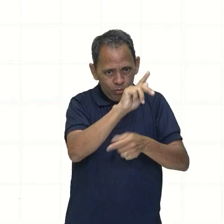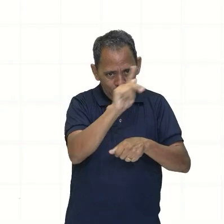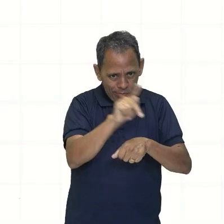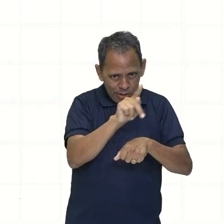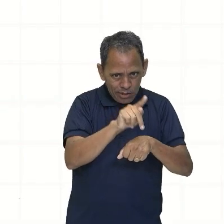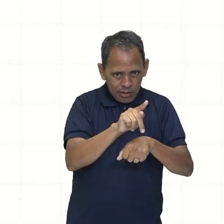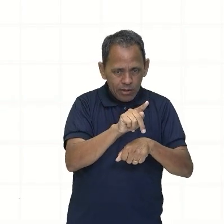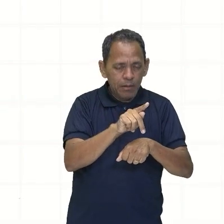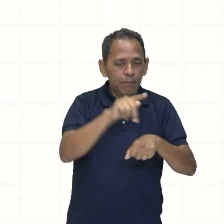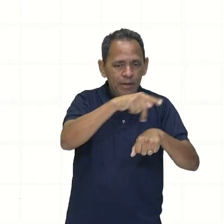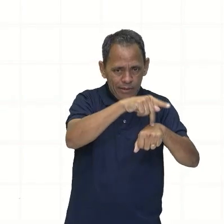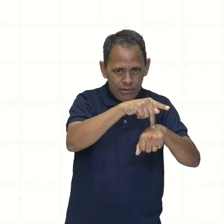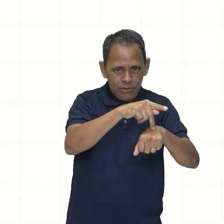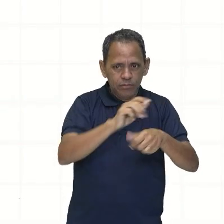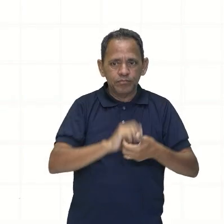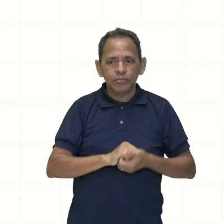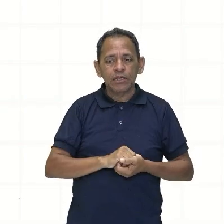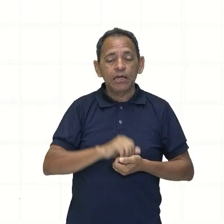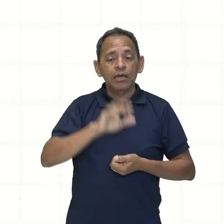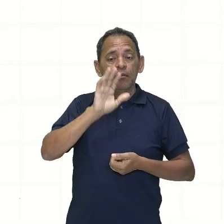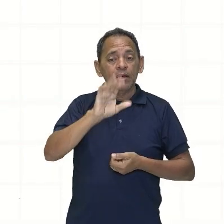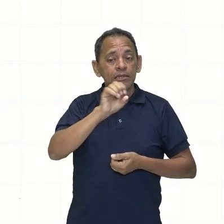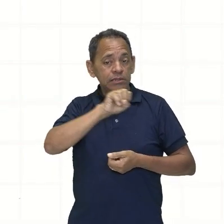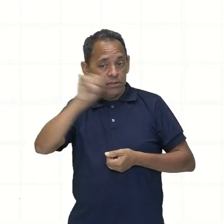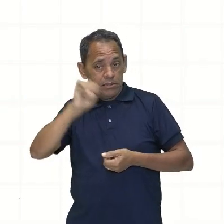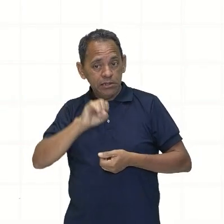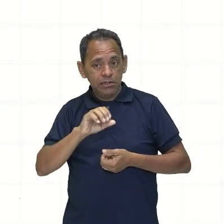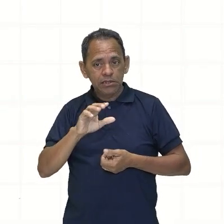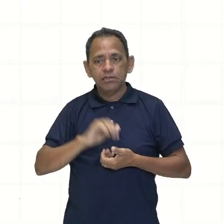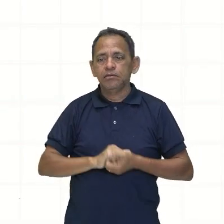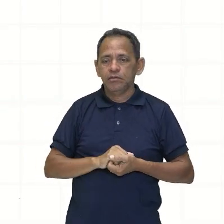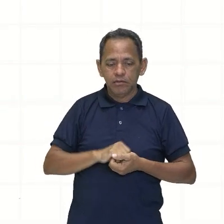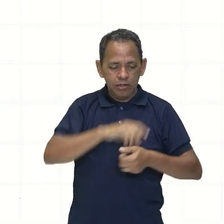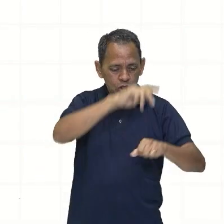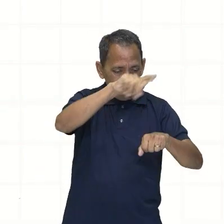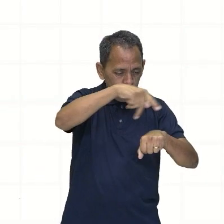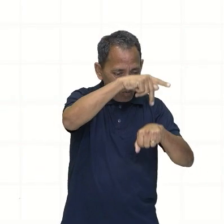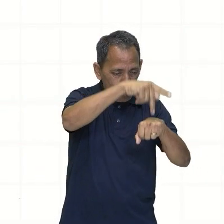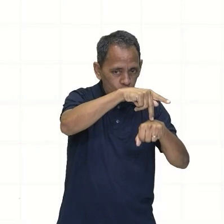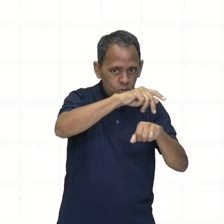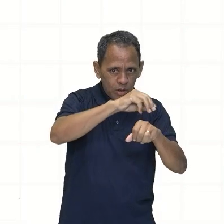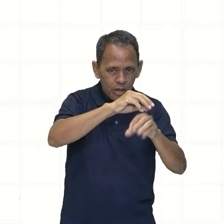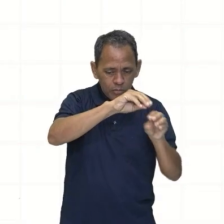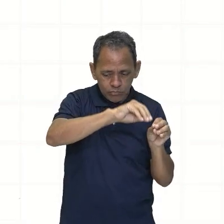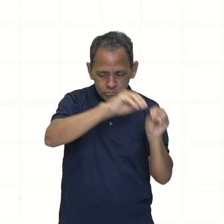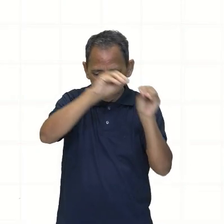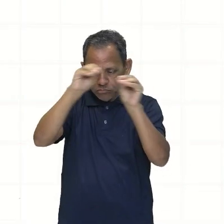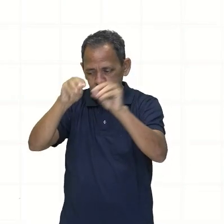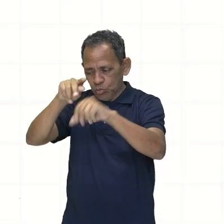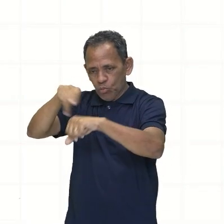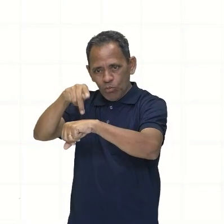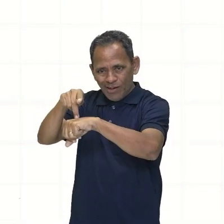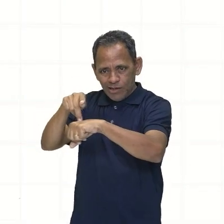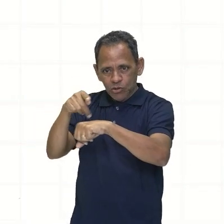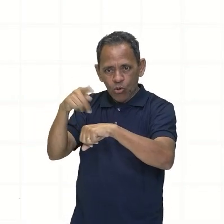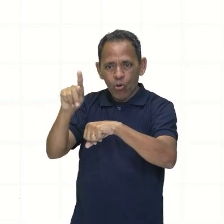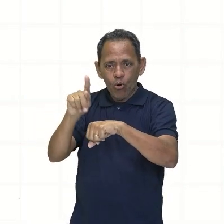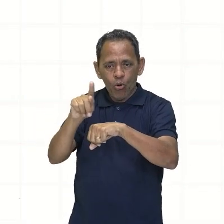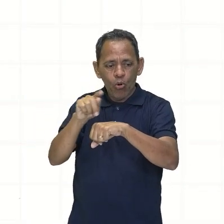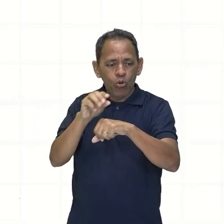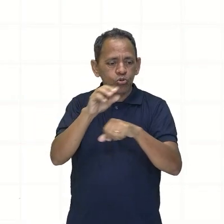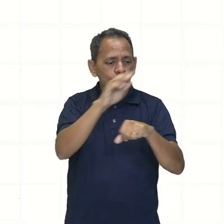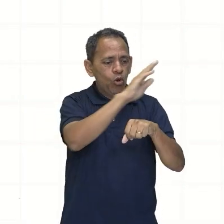certo? Quando ele ocorre entre países, ou seja, eu saio aqui do Brasil e vou para